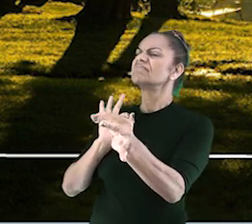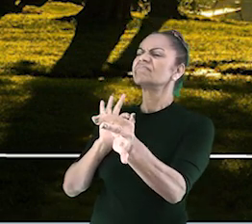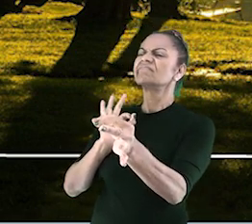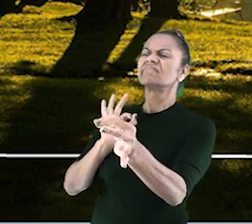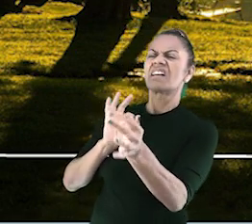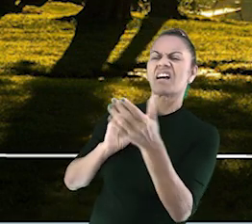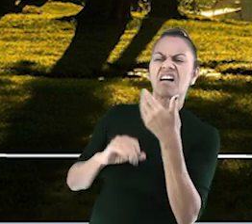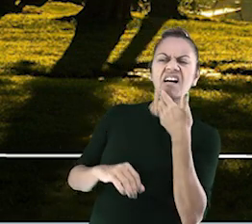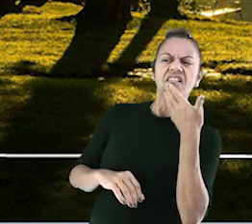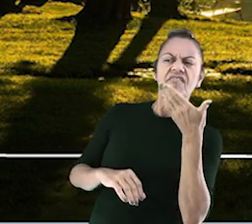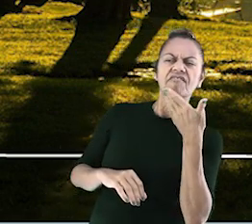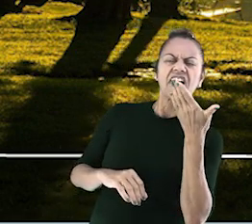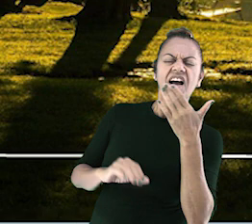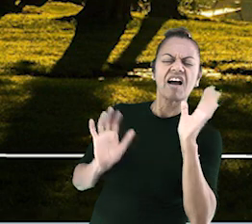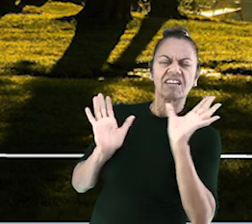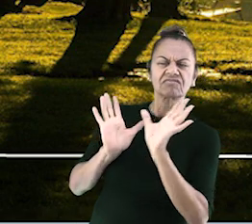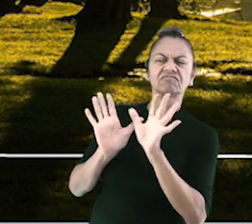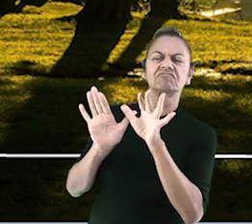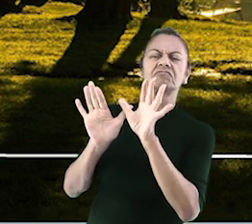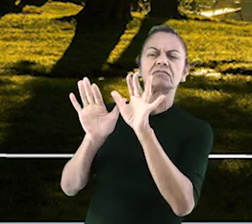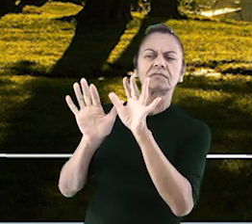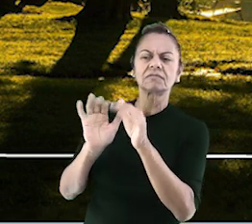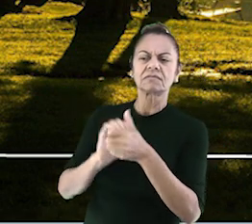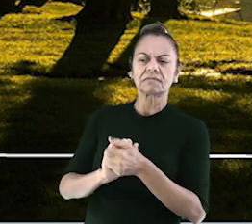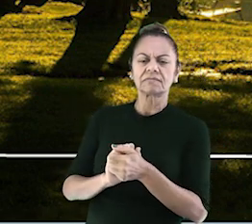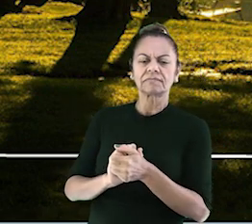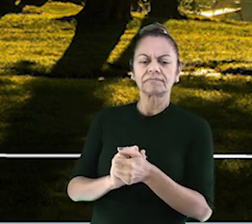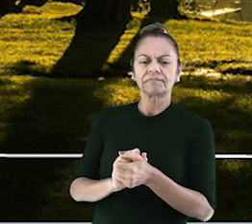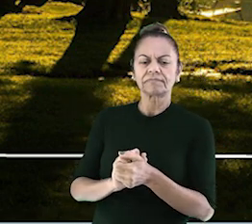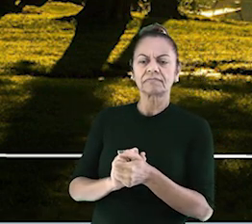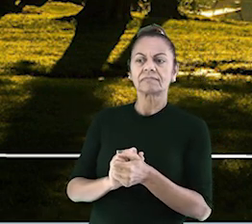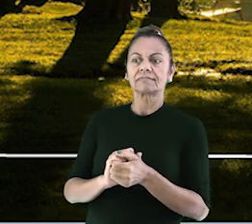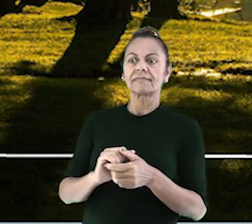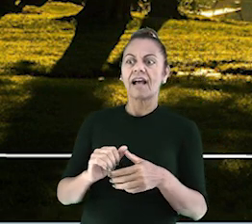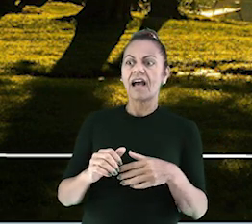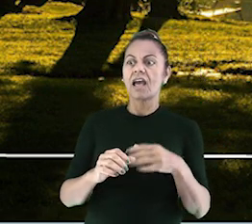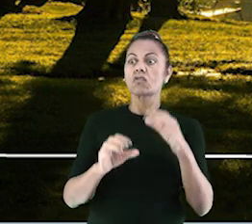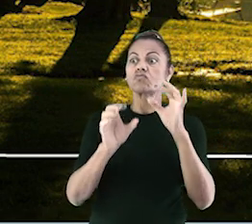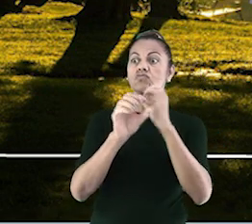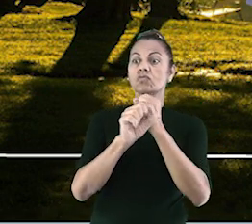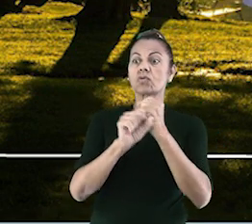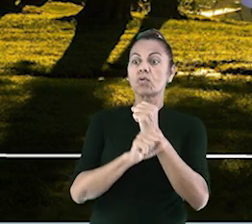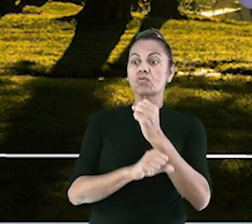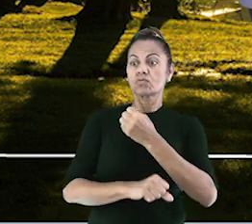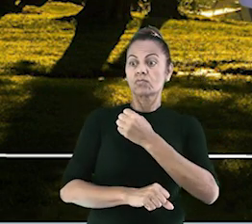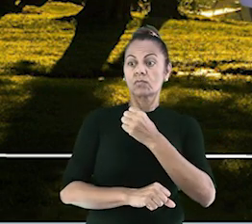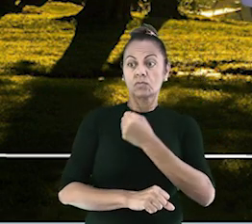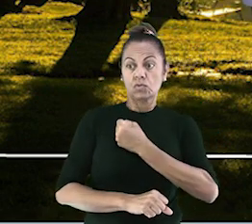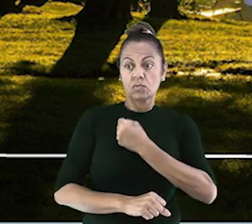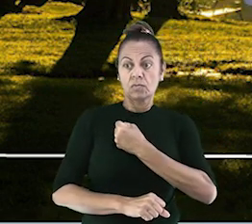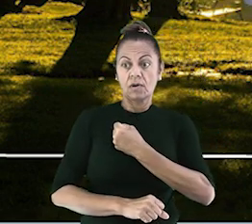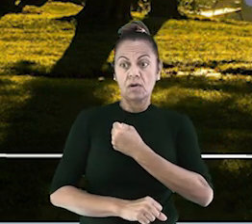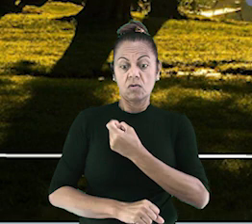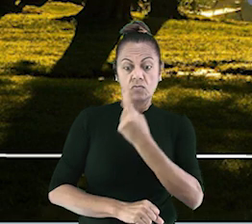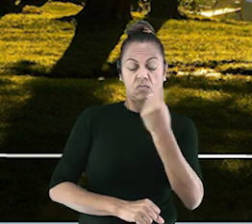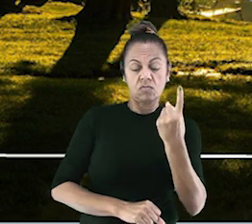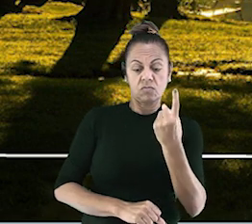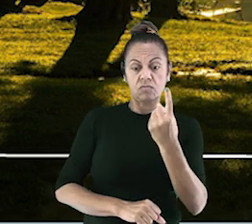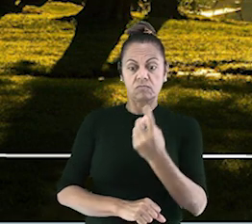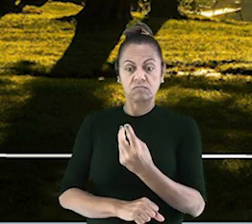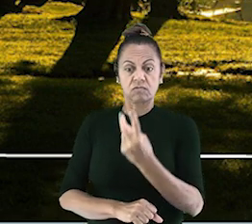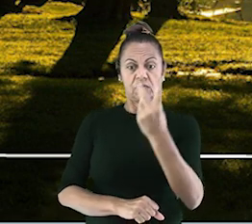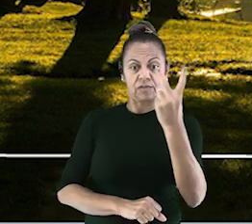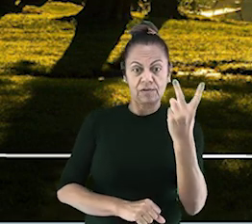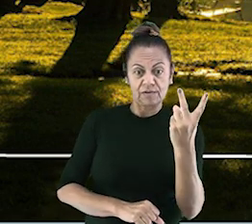pequena e fácil de concluir o voo até lá. Contou até três.